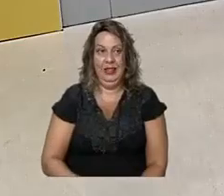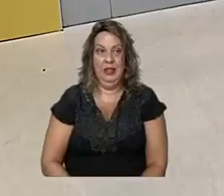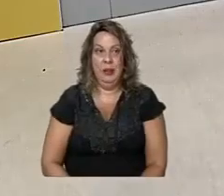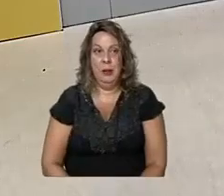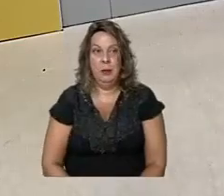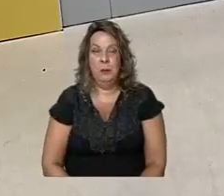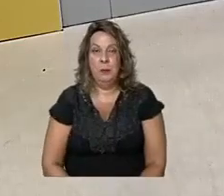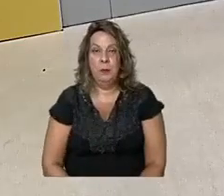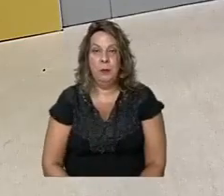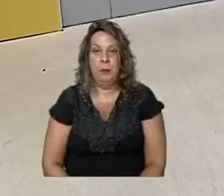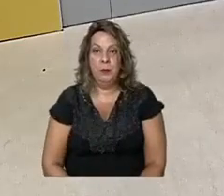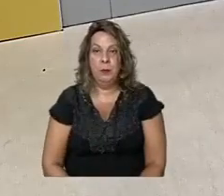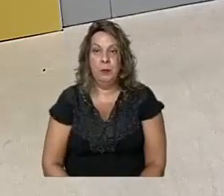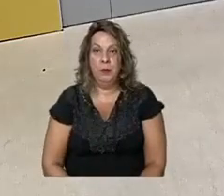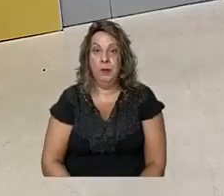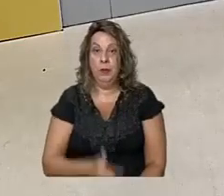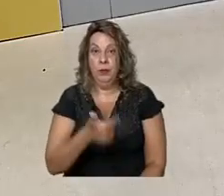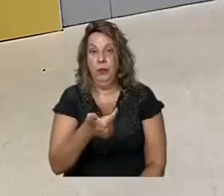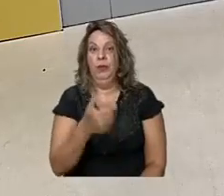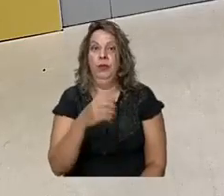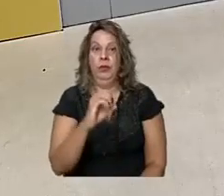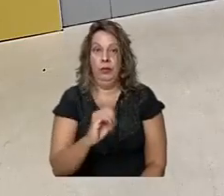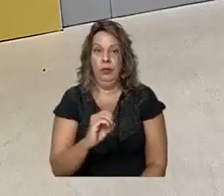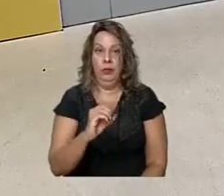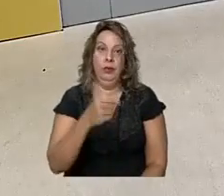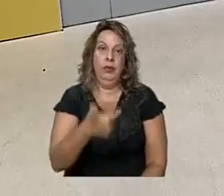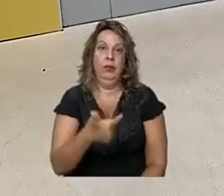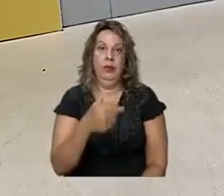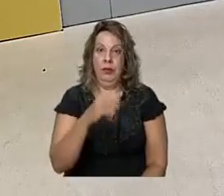46. Quem quer o número 20?